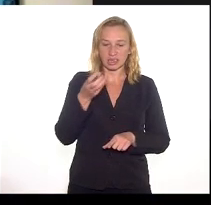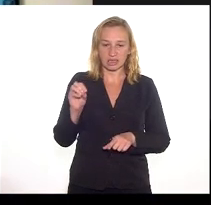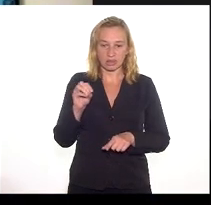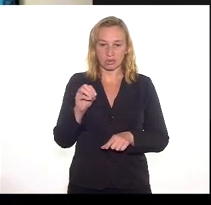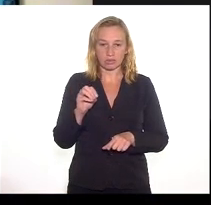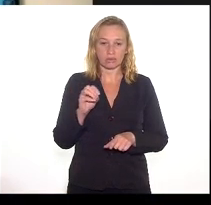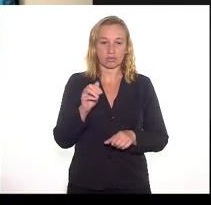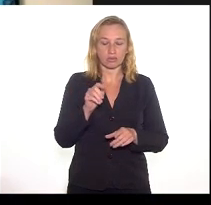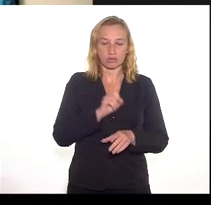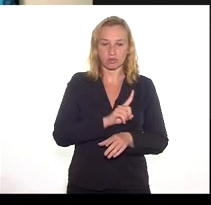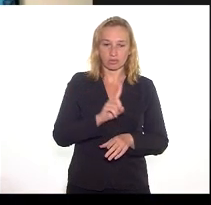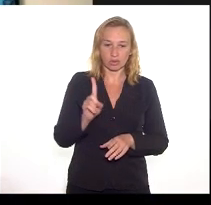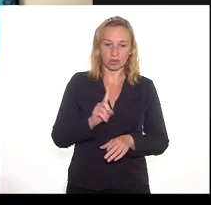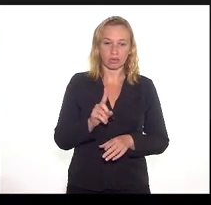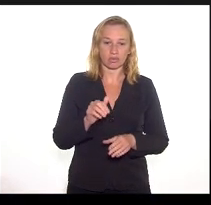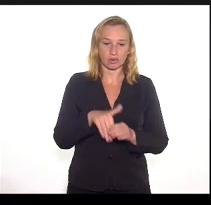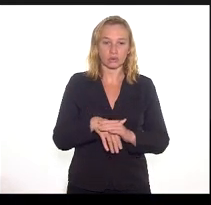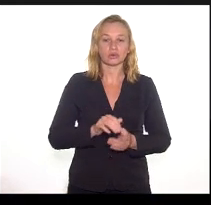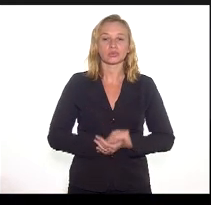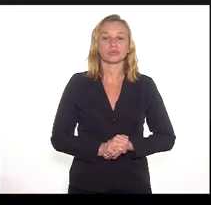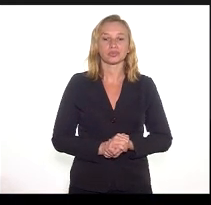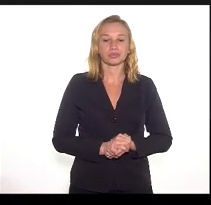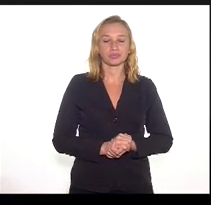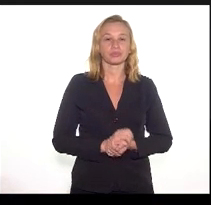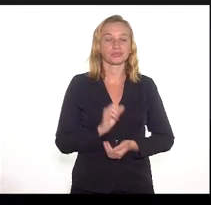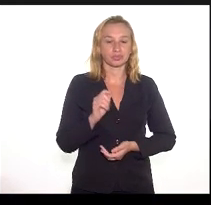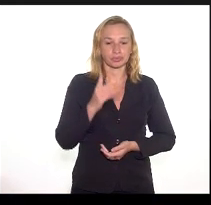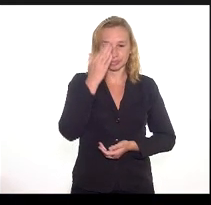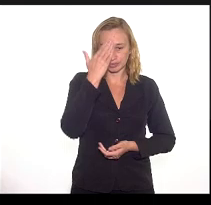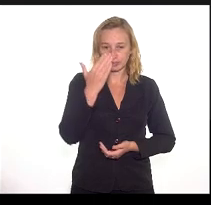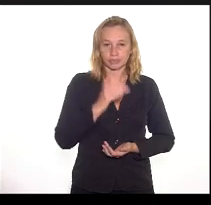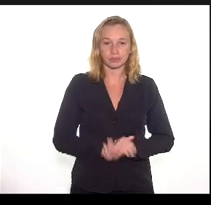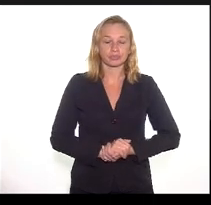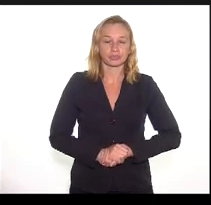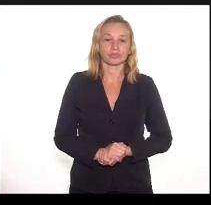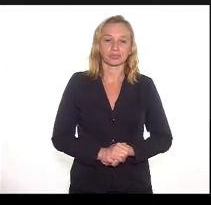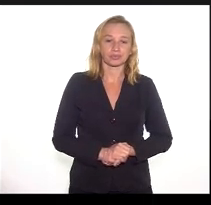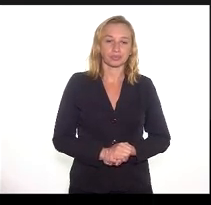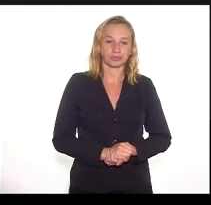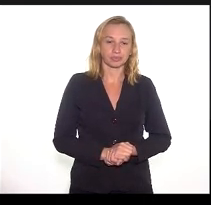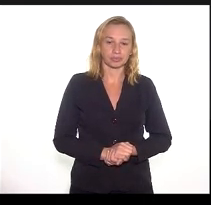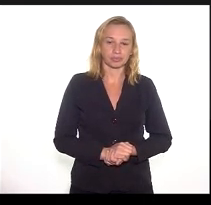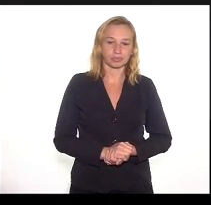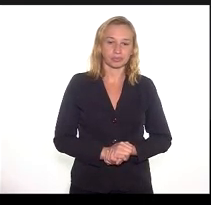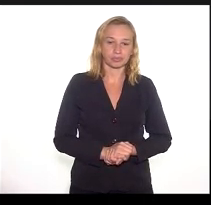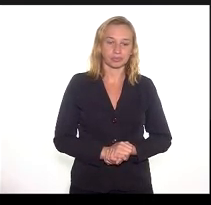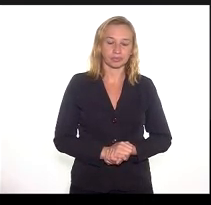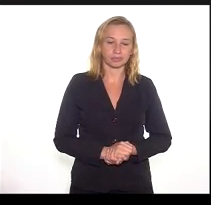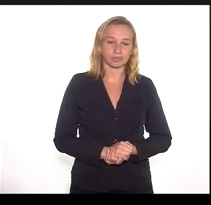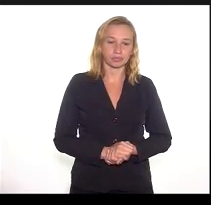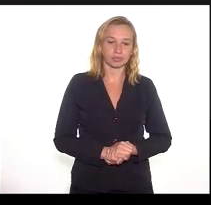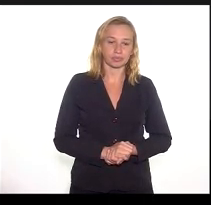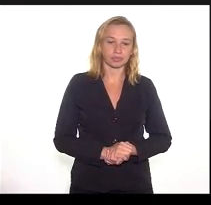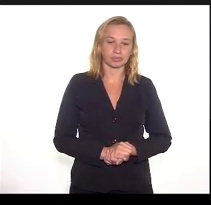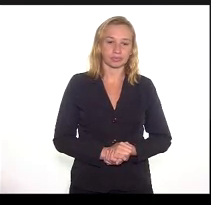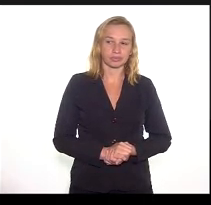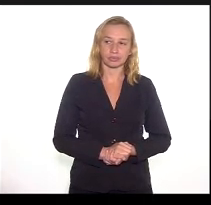Obrigado. Só o senhor contar agora. Então, o senhor conte sim, bota aqui embaixo. Continua depois, então, proclama o resultado. Primeiro o senhor